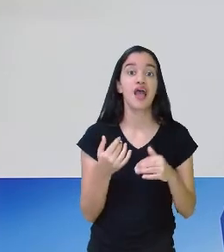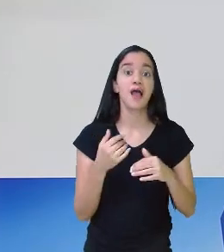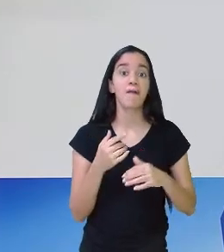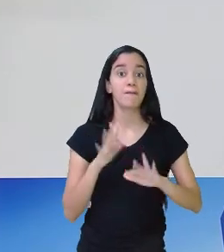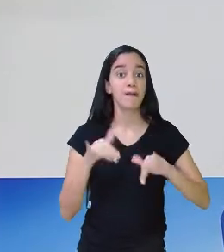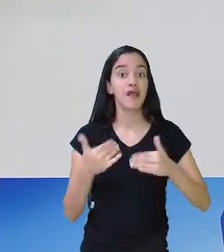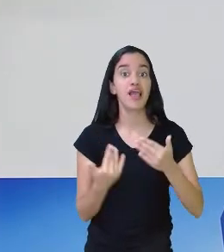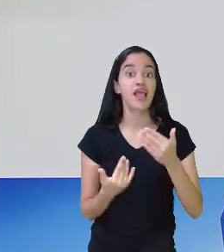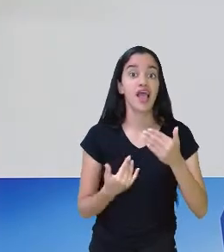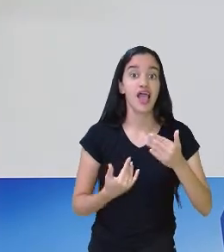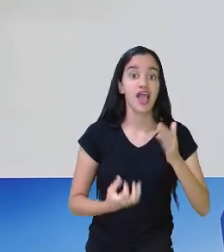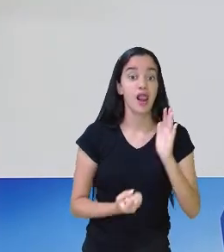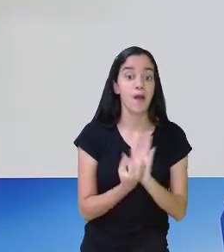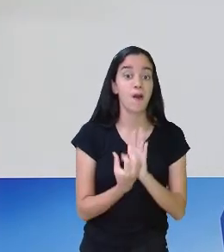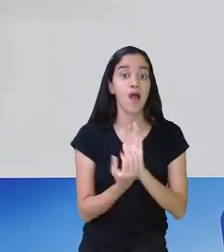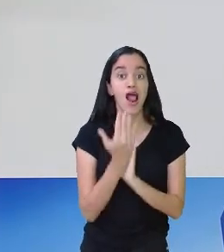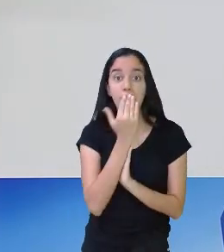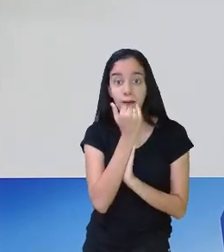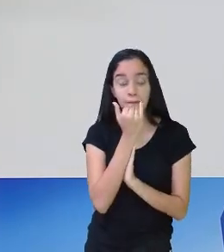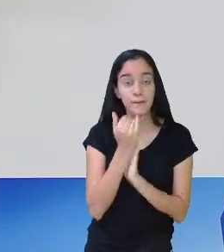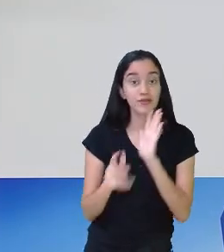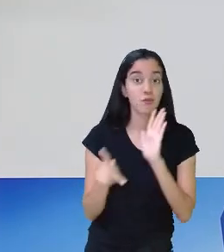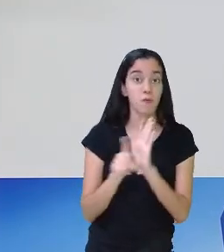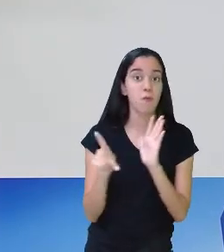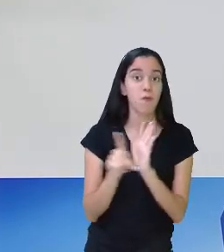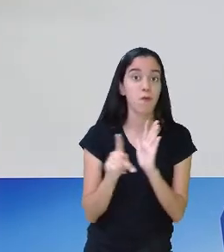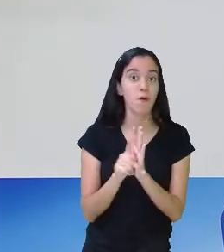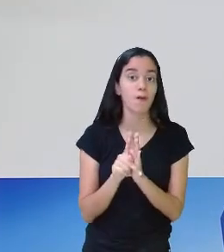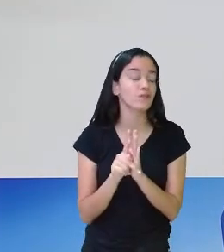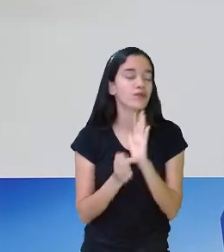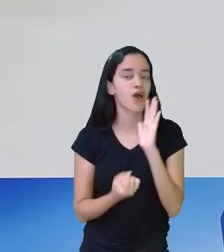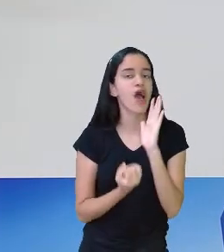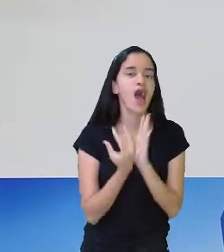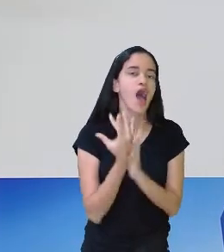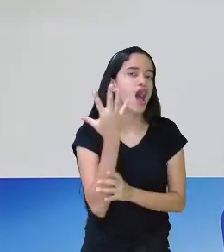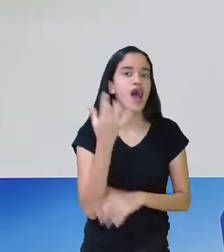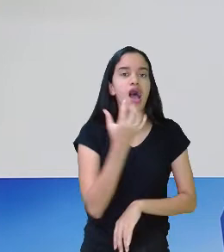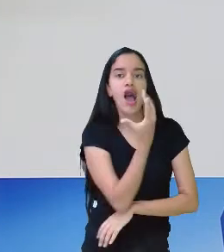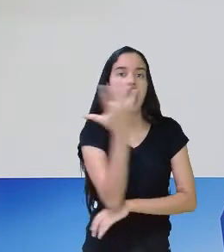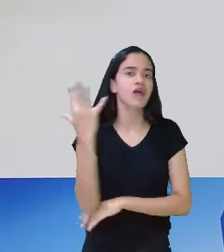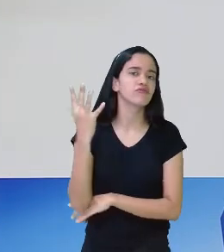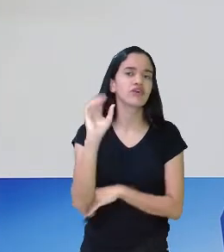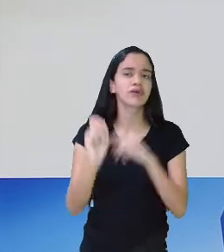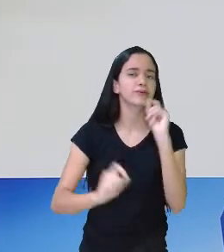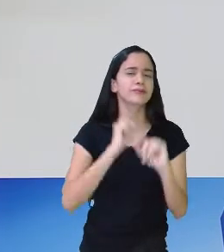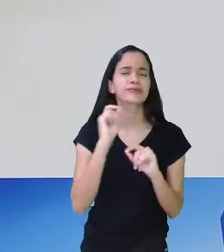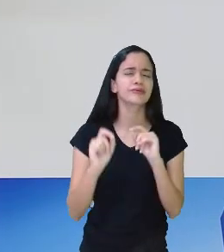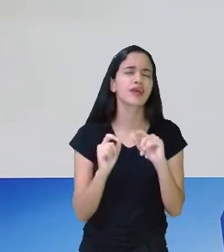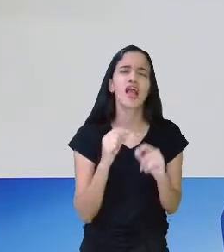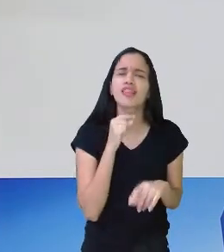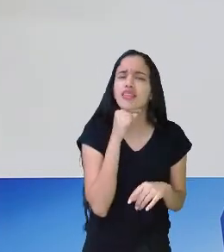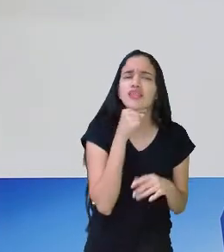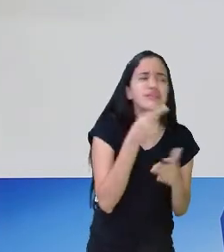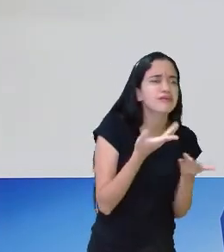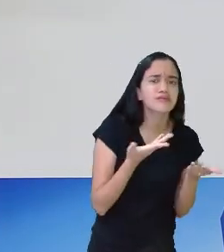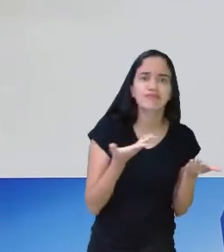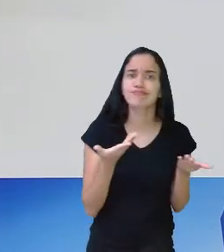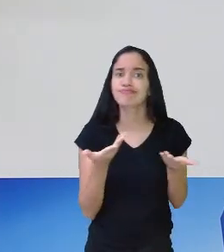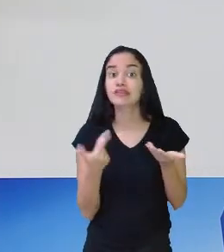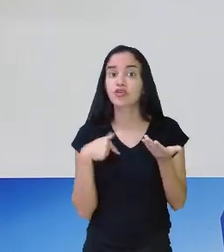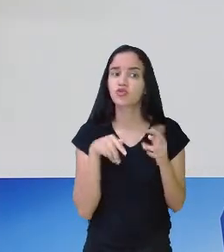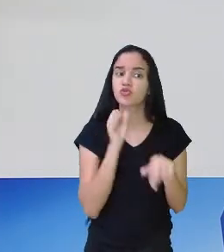produz o seu próprio alimento. Então, a árvore é um ser o quê? Ninguém, professora Márcia?